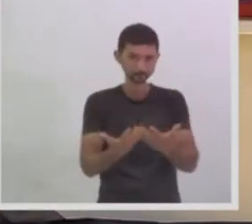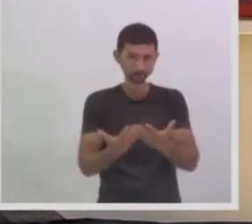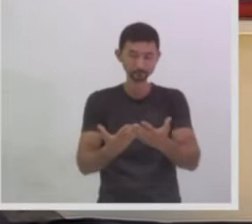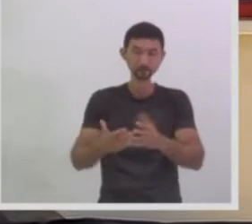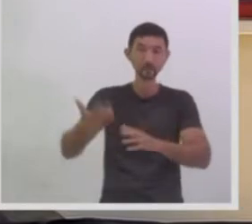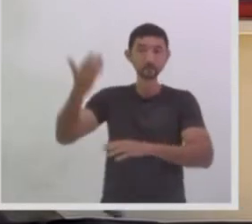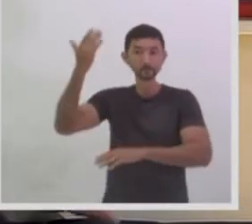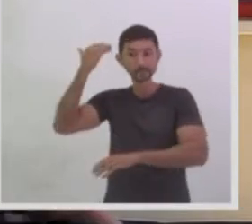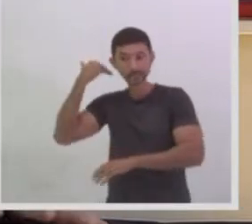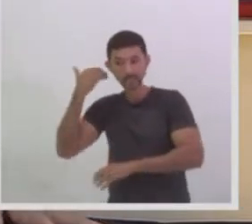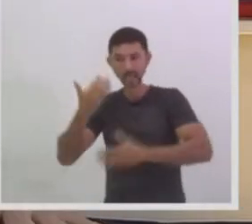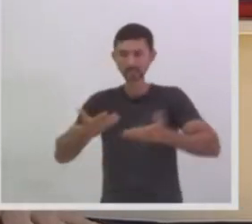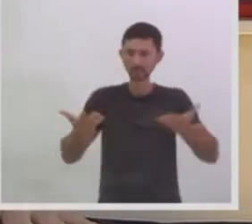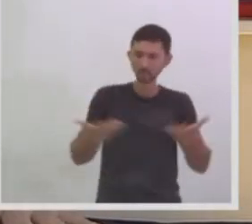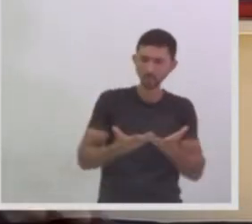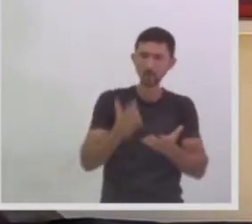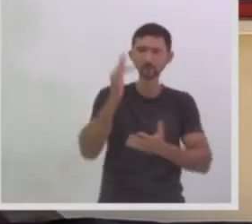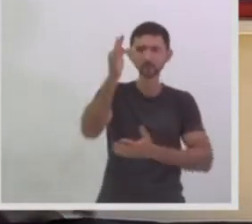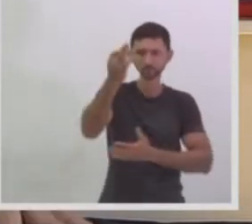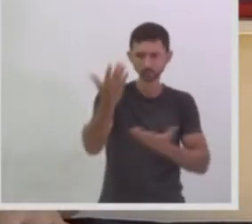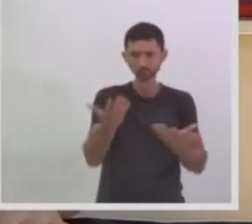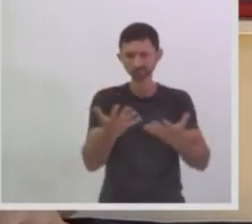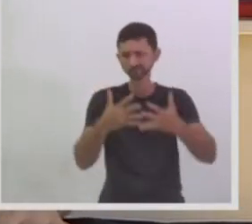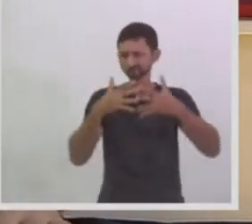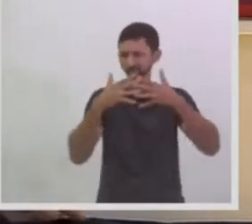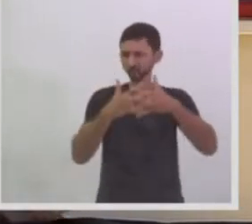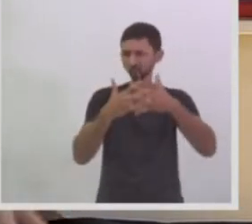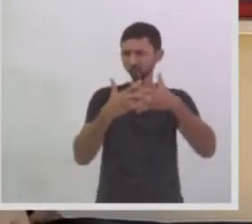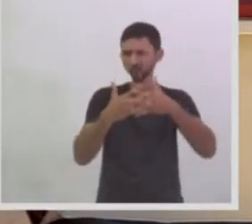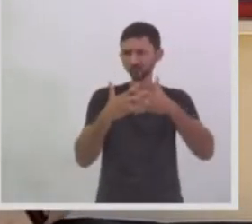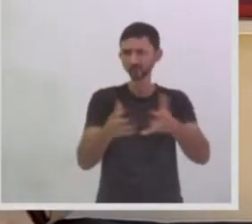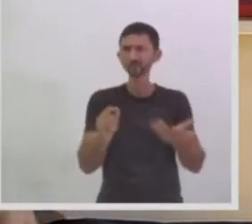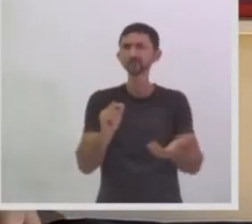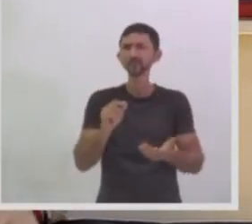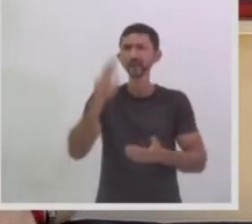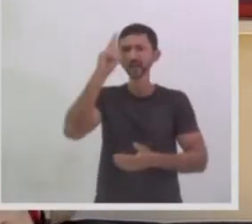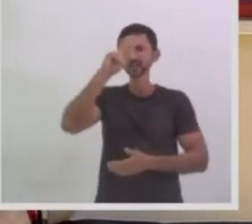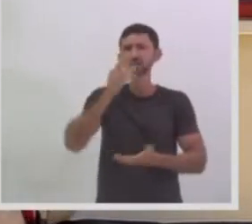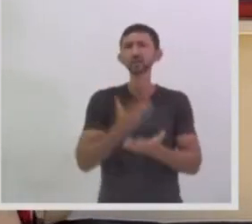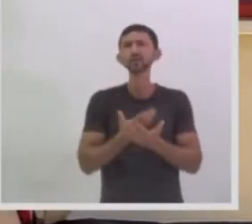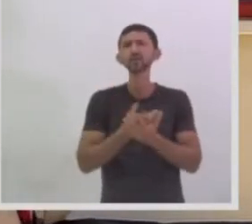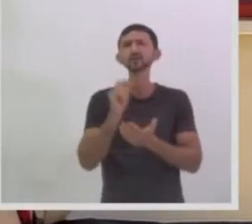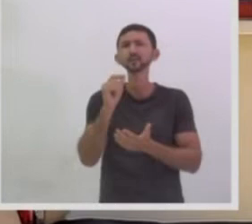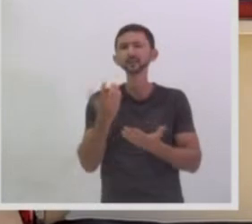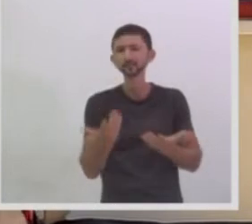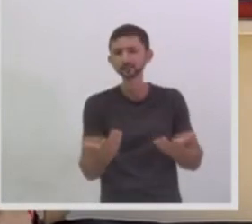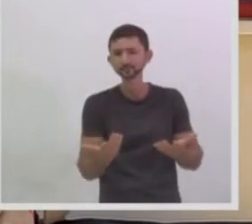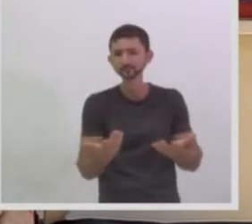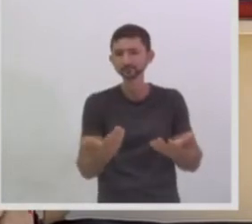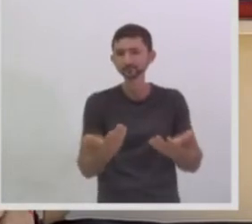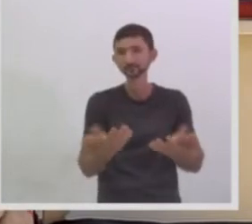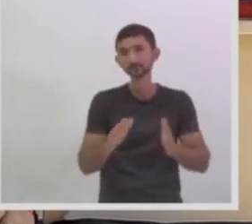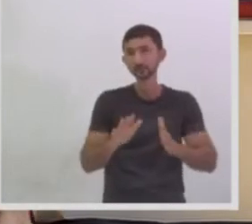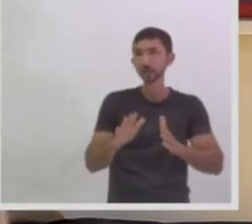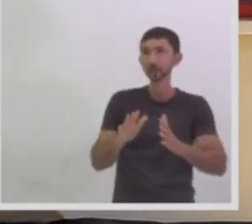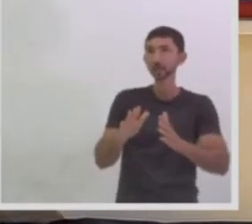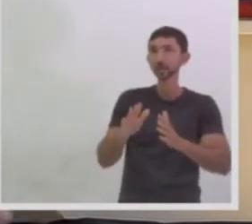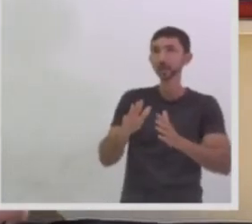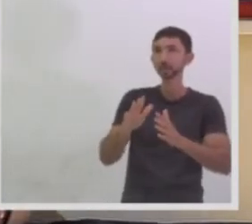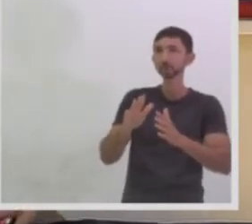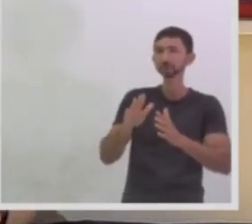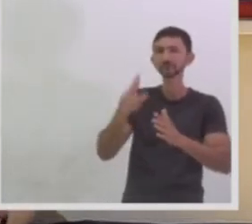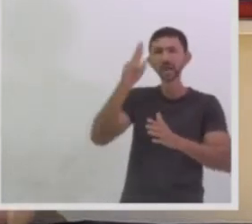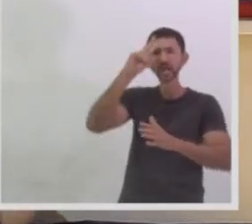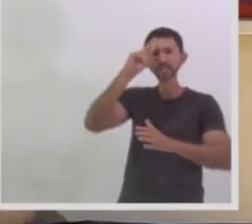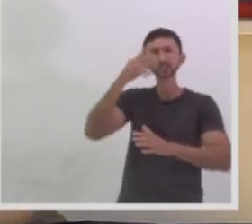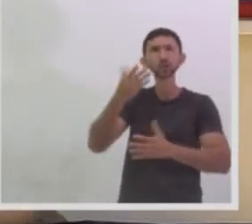passado, realidade presente e tempo futuro. Aí diz assim, o que a história estuda? Sabe, professor, eu acho que a história estuda o passado, o presente e o futuro. Não, isso é